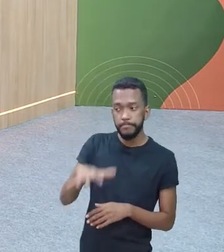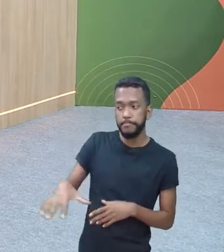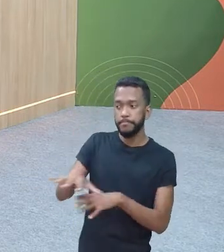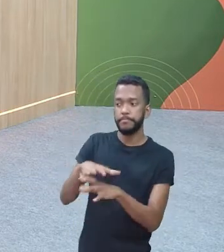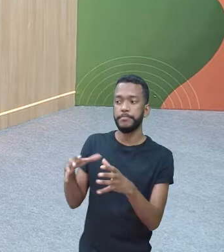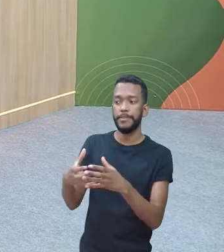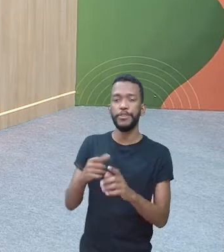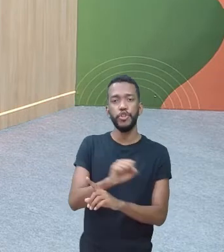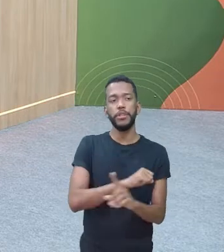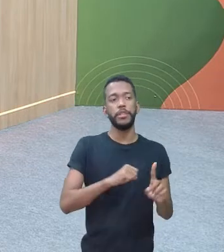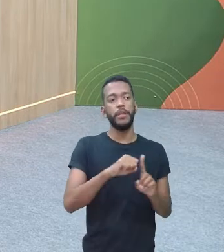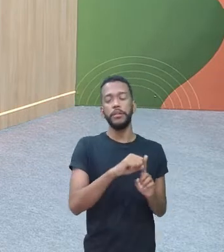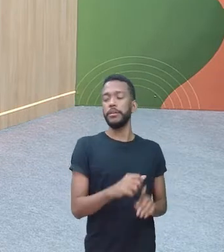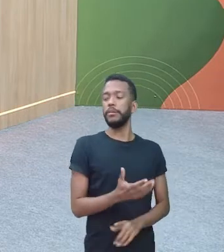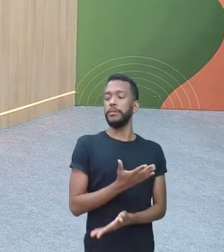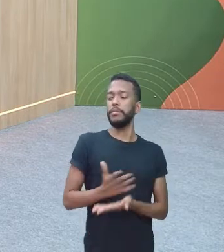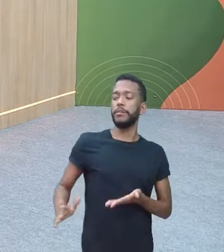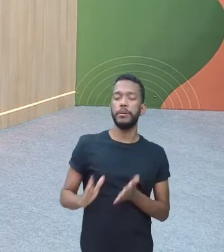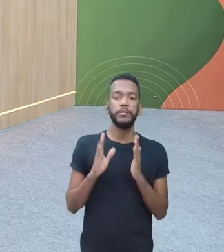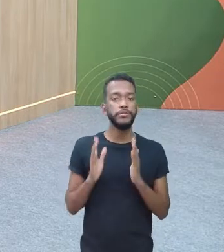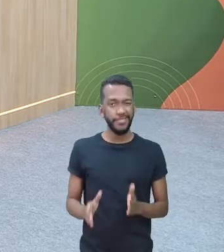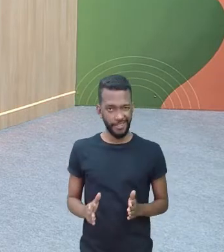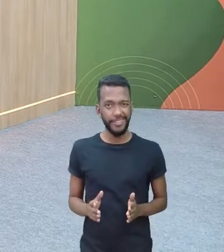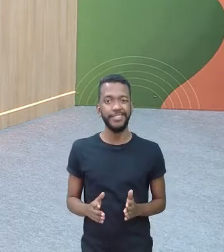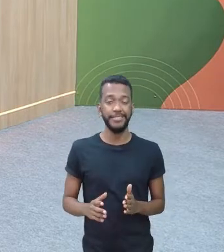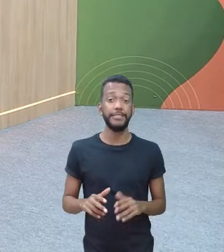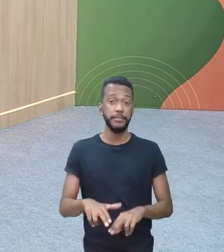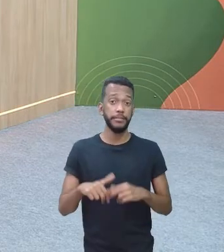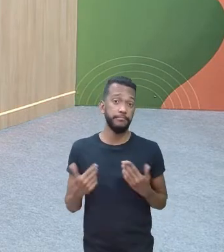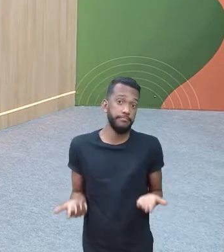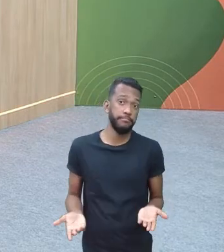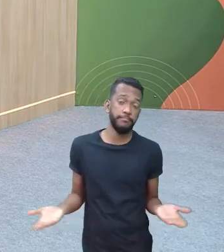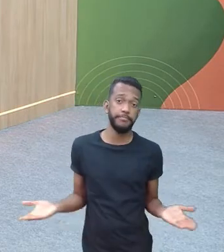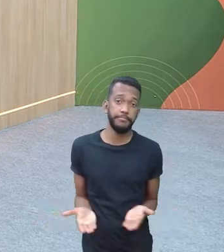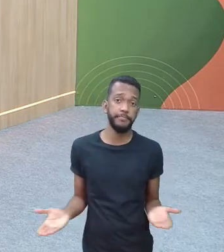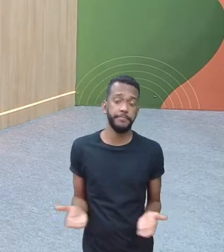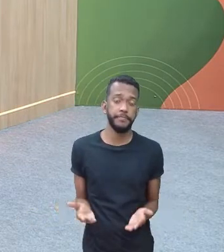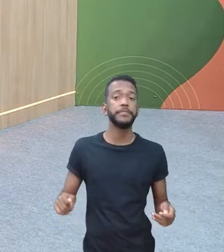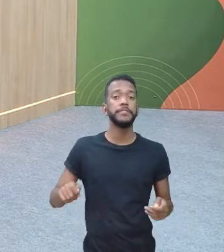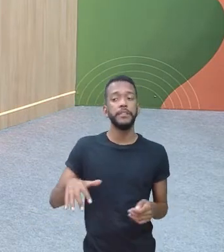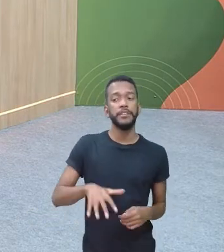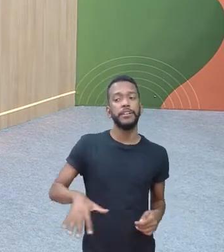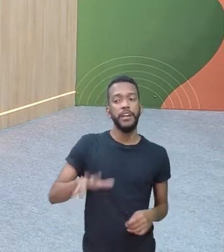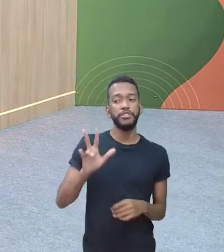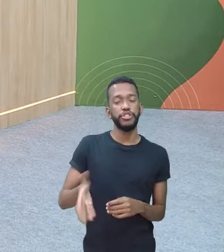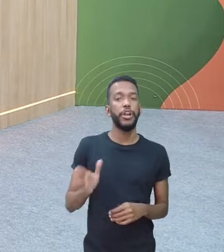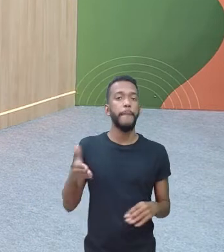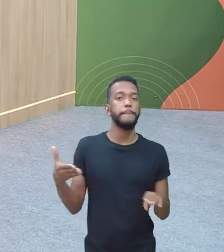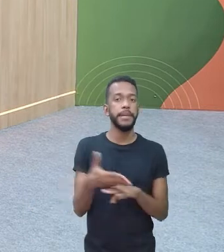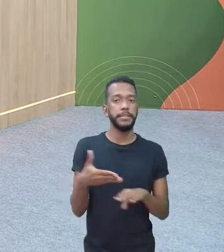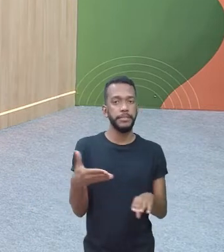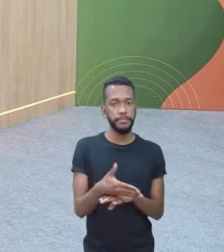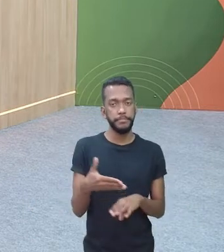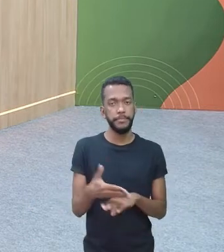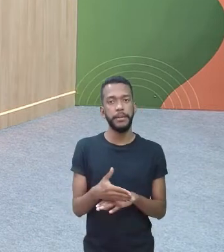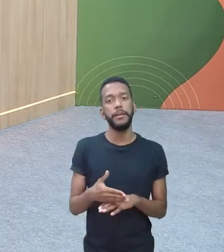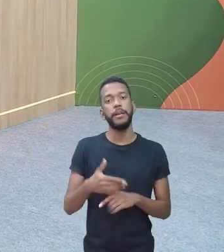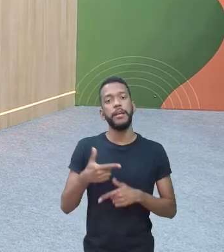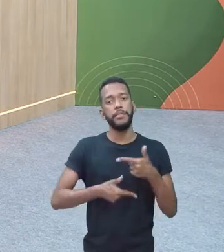pela sociedade. Então, essa era uma forma de fazer com que eles participassem das